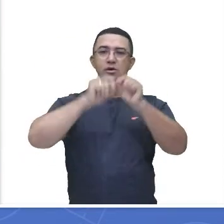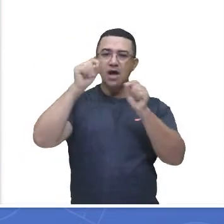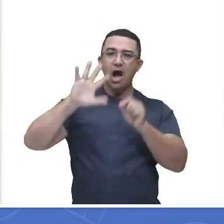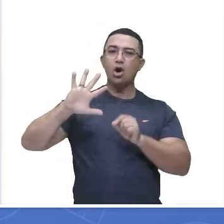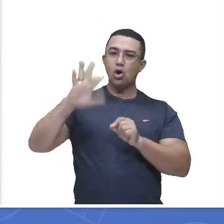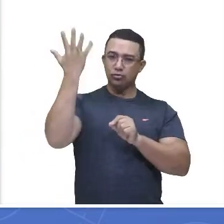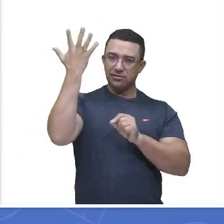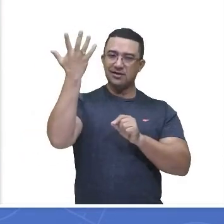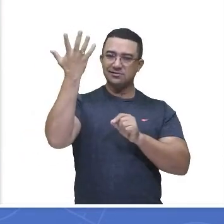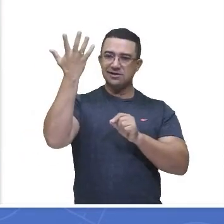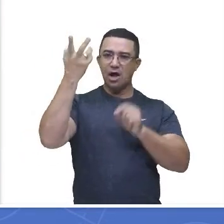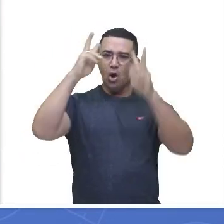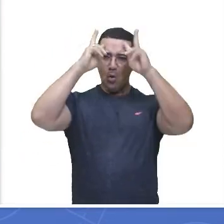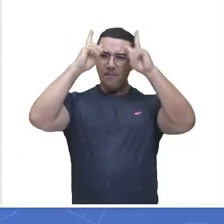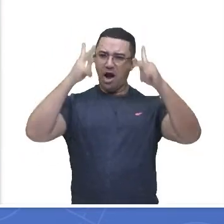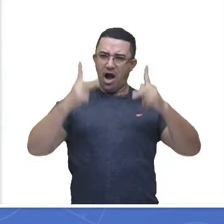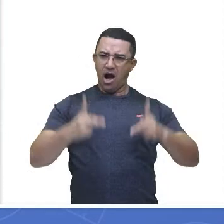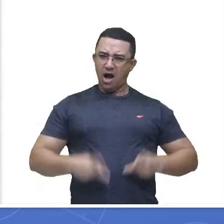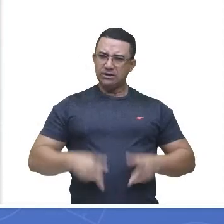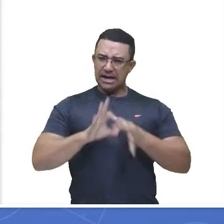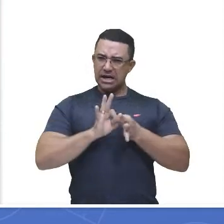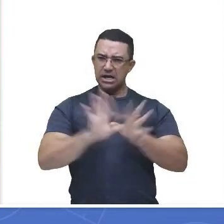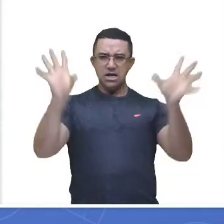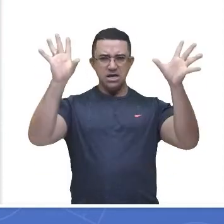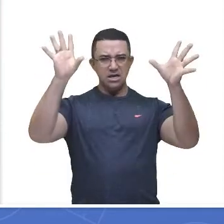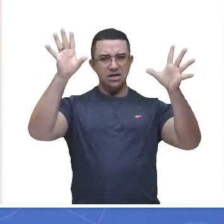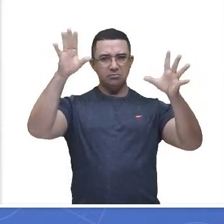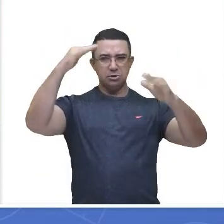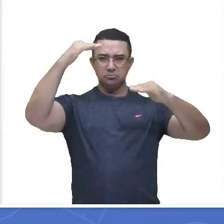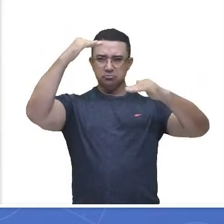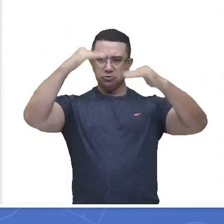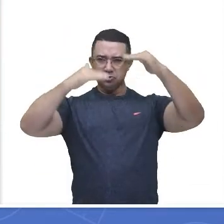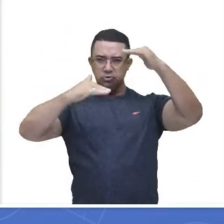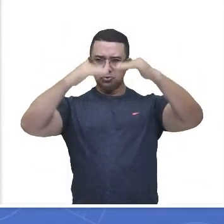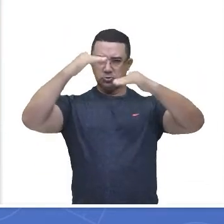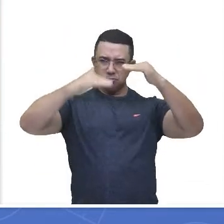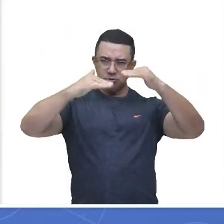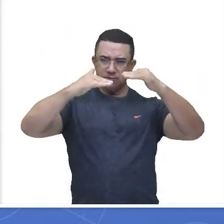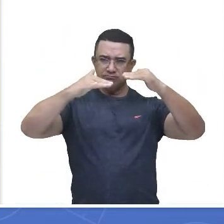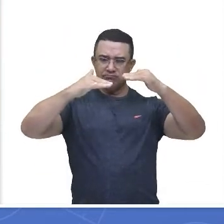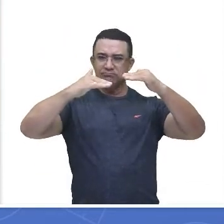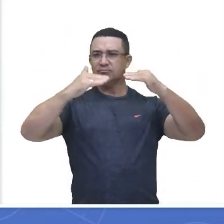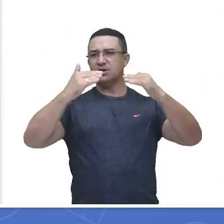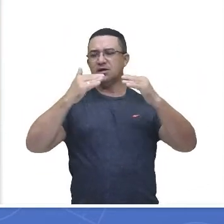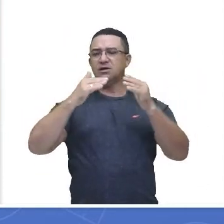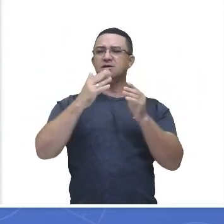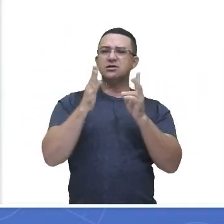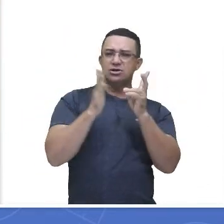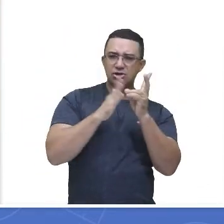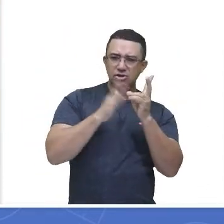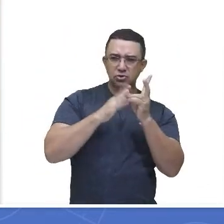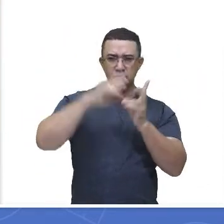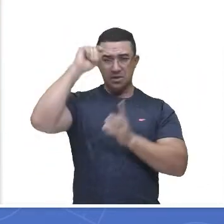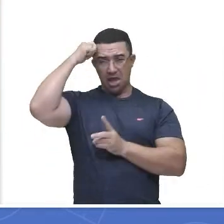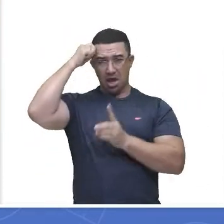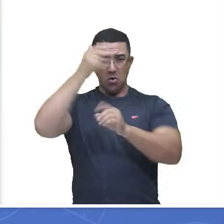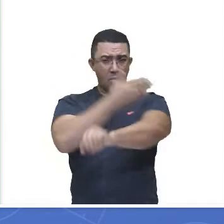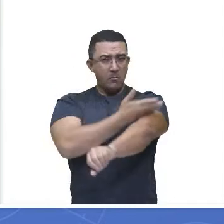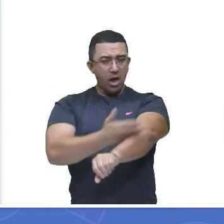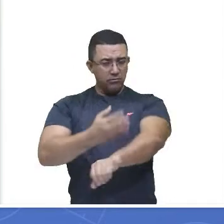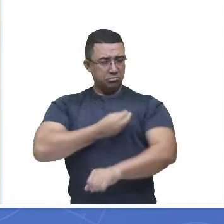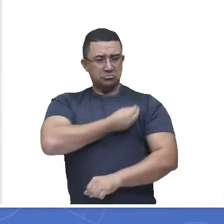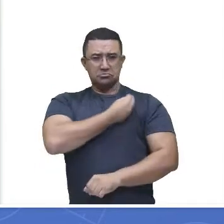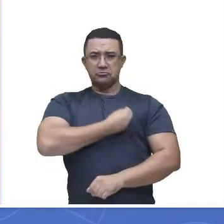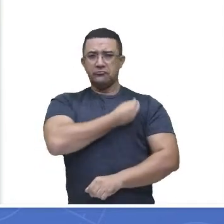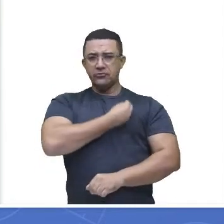una humanidad libre y justa en que indios, negros e blancos vivam com